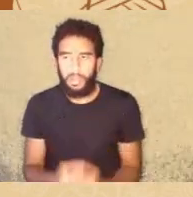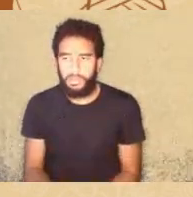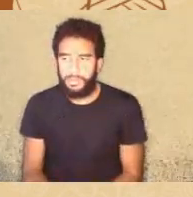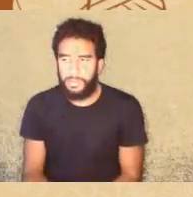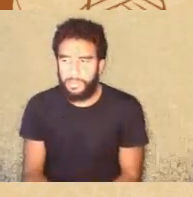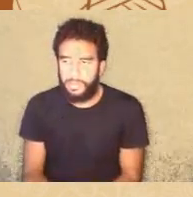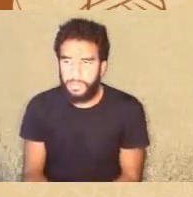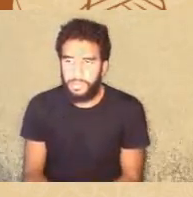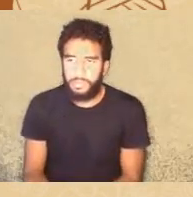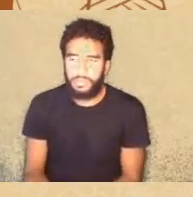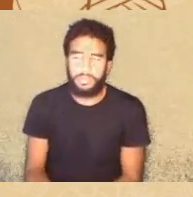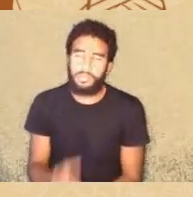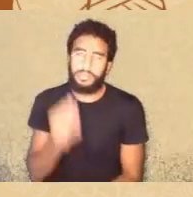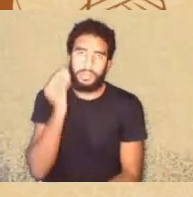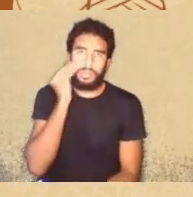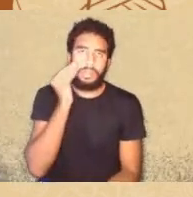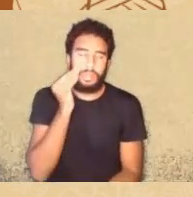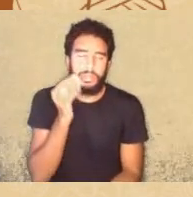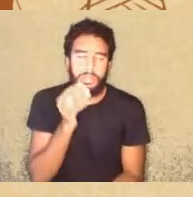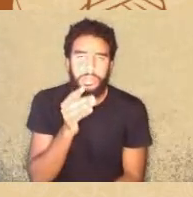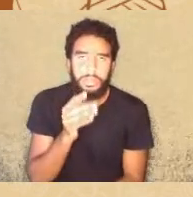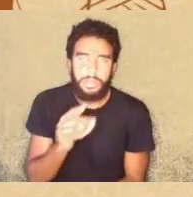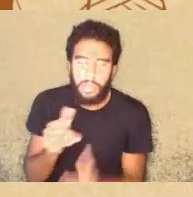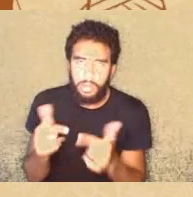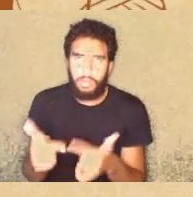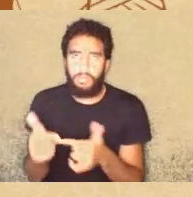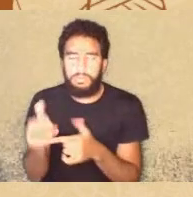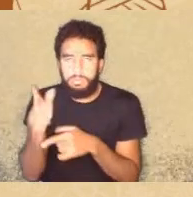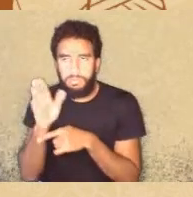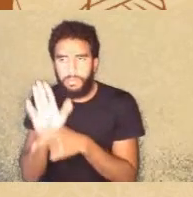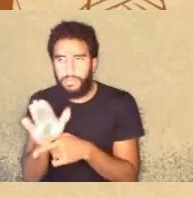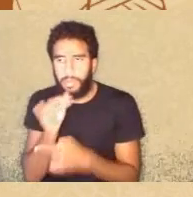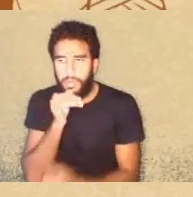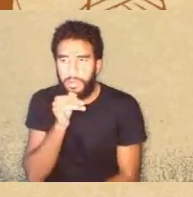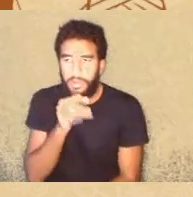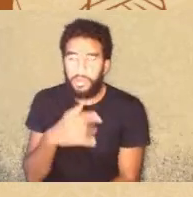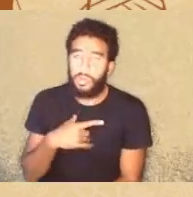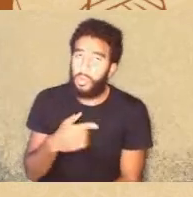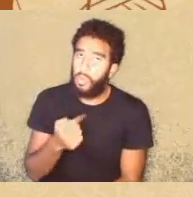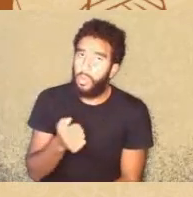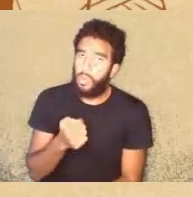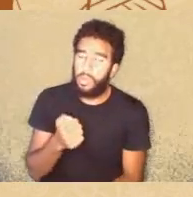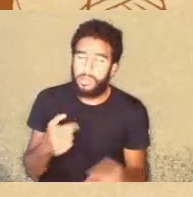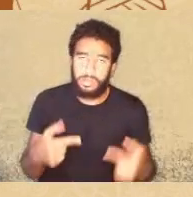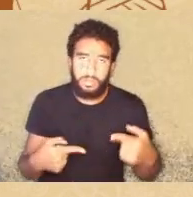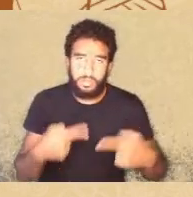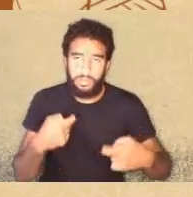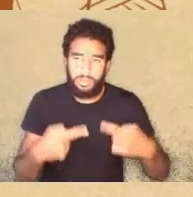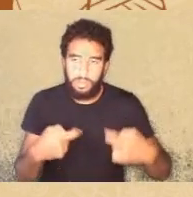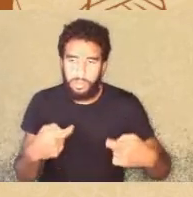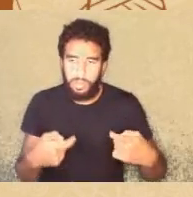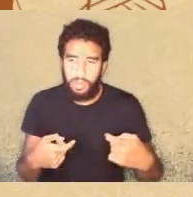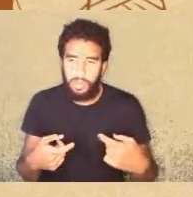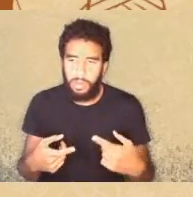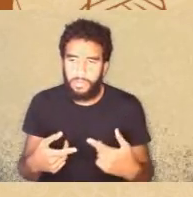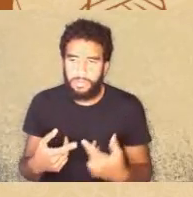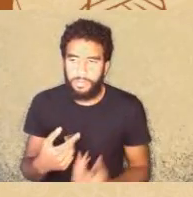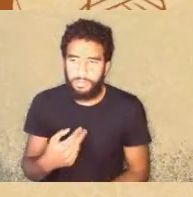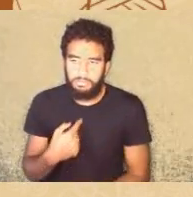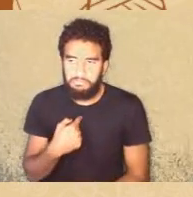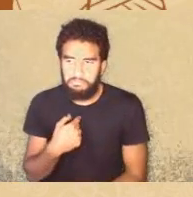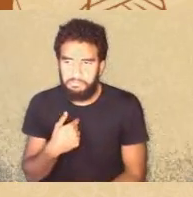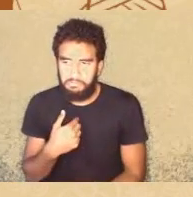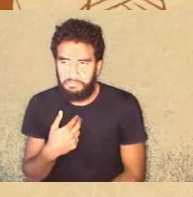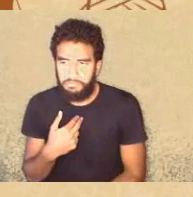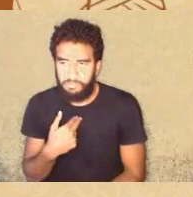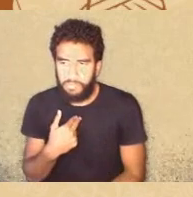ação de urgência, tá? Porque as pessoas estão morrendo, exatamente porque a gente está no meio de uma guerra, é por isso que eu falei isso. pessoas estão morrendo, não dá para eu... É, tem